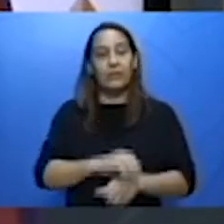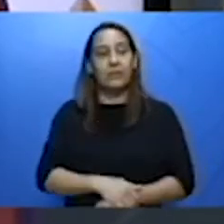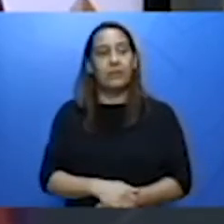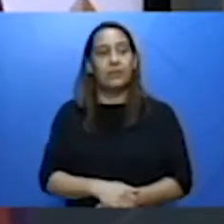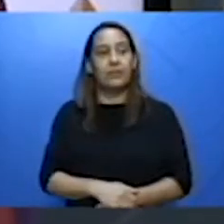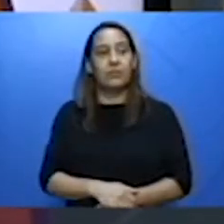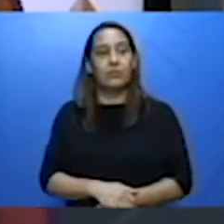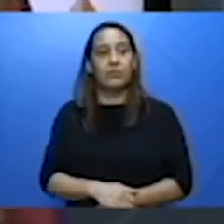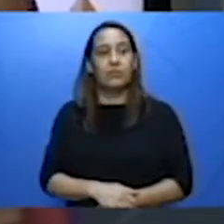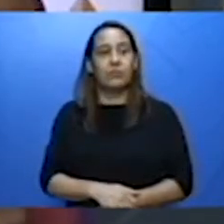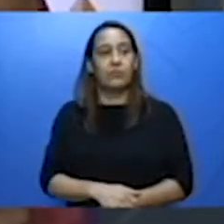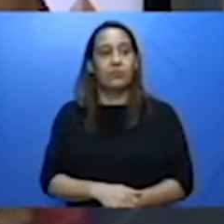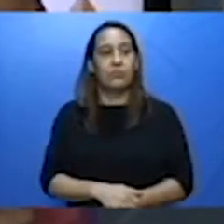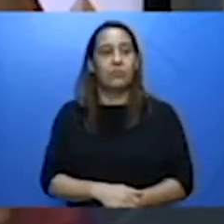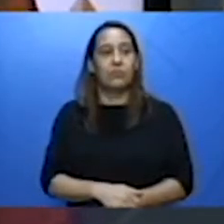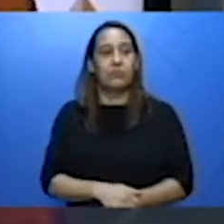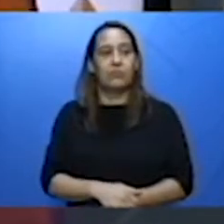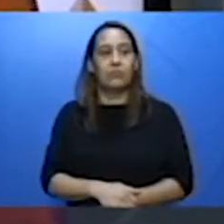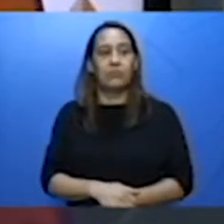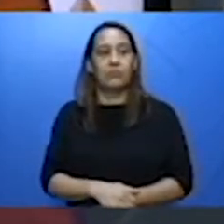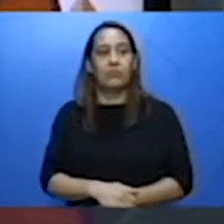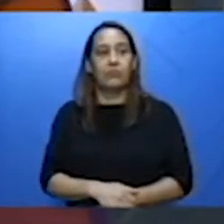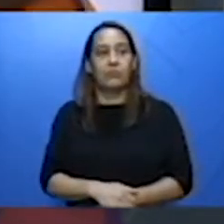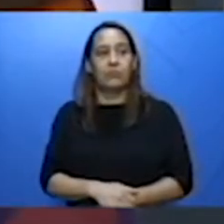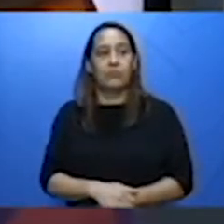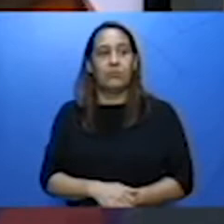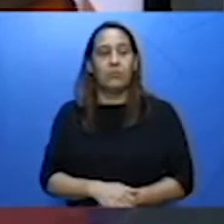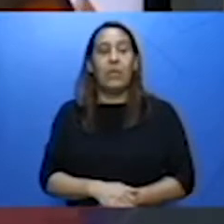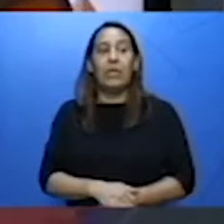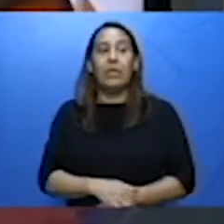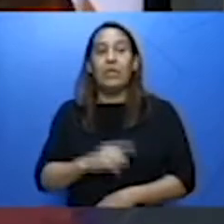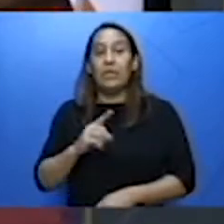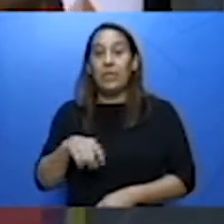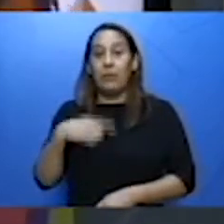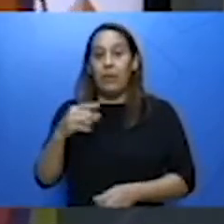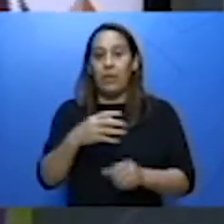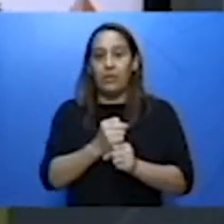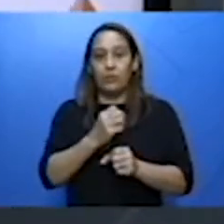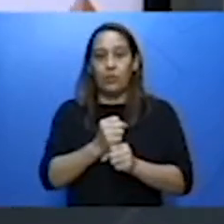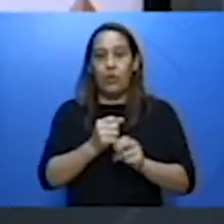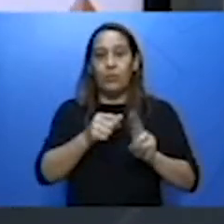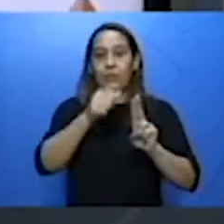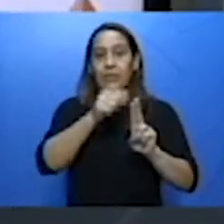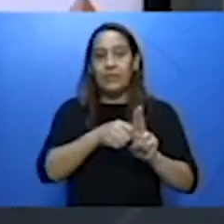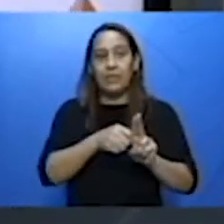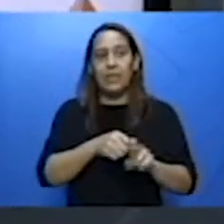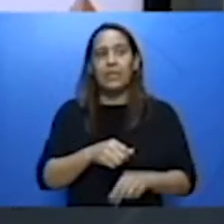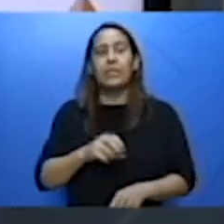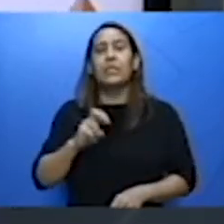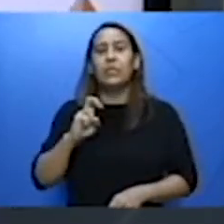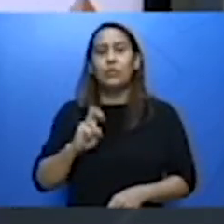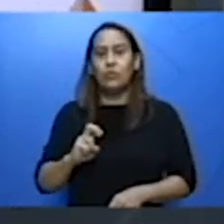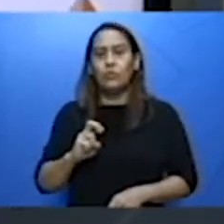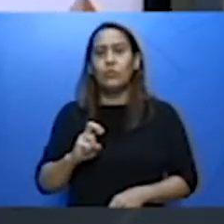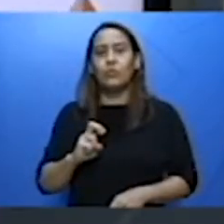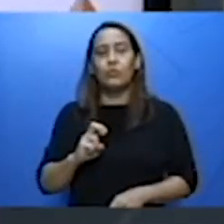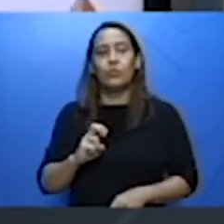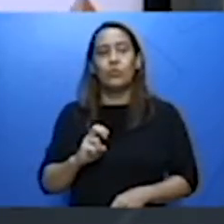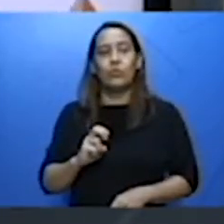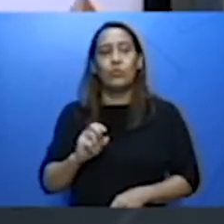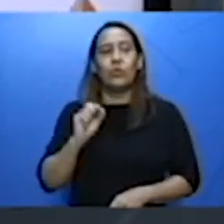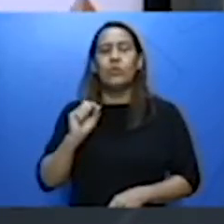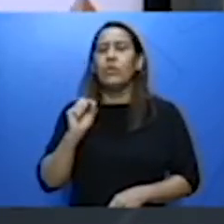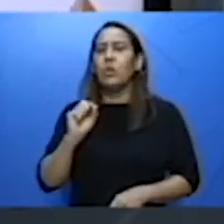4, 5. Deu algum problema aqui, gente? Ou tá tudo ok? Deu um nunca 10 aqui?